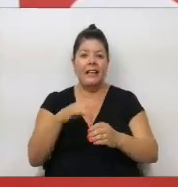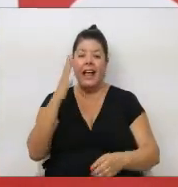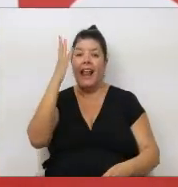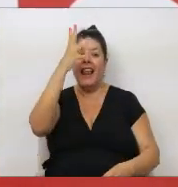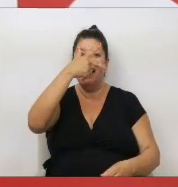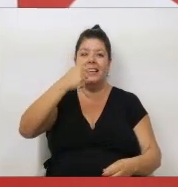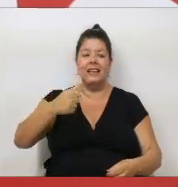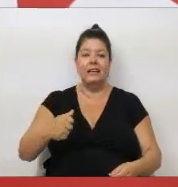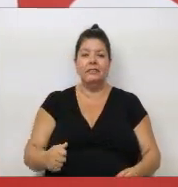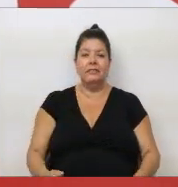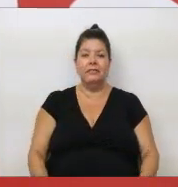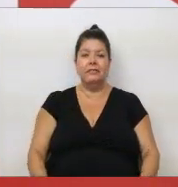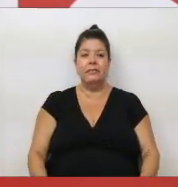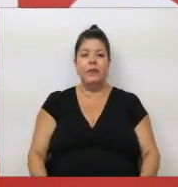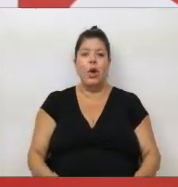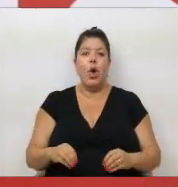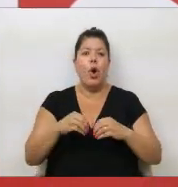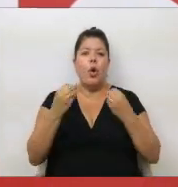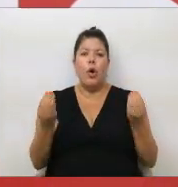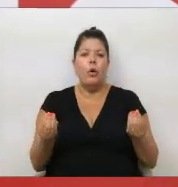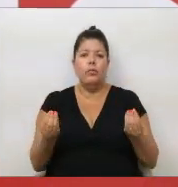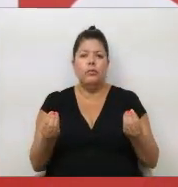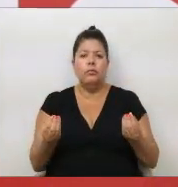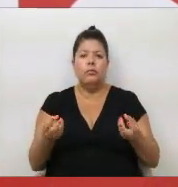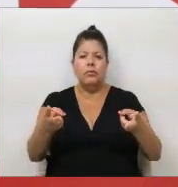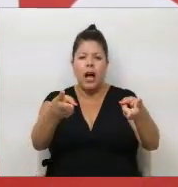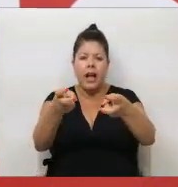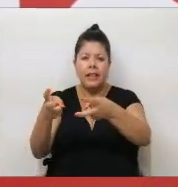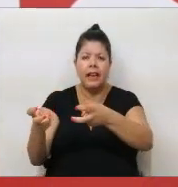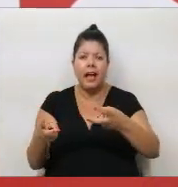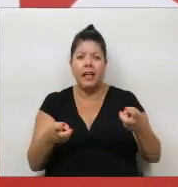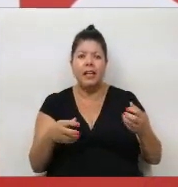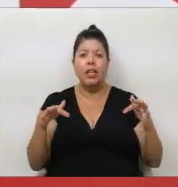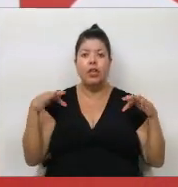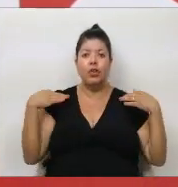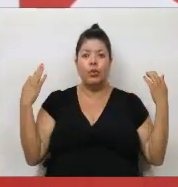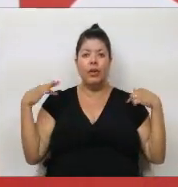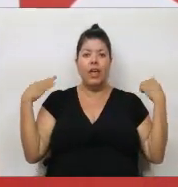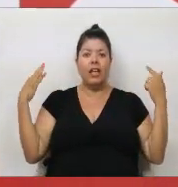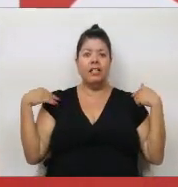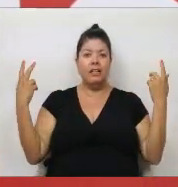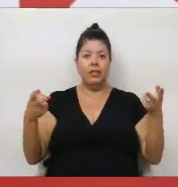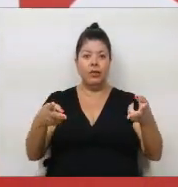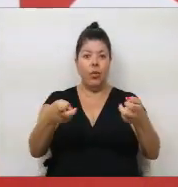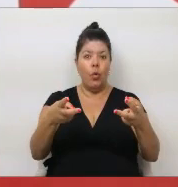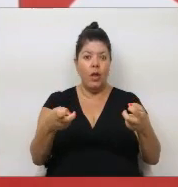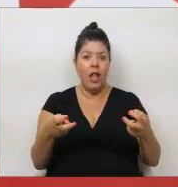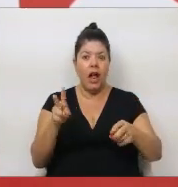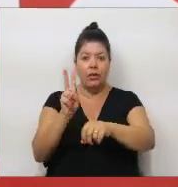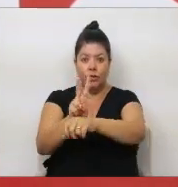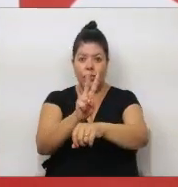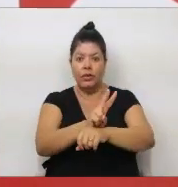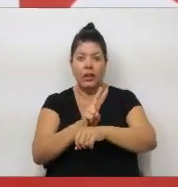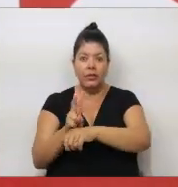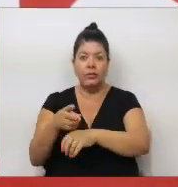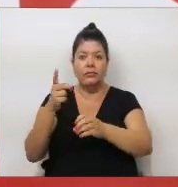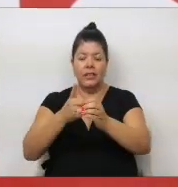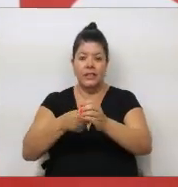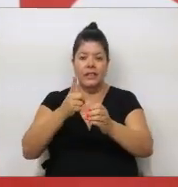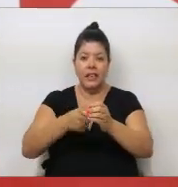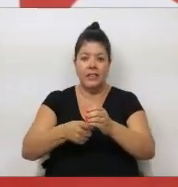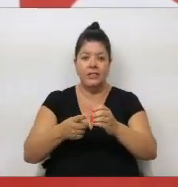linda, mas como atrair turistas, mas turistas com um olhar cuidadoso pela